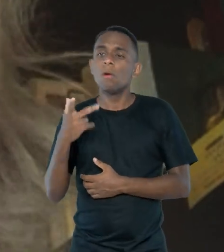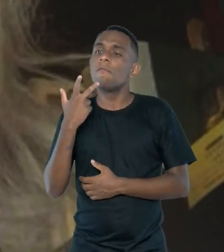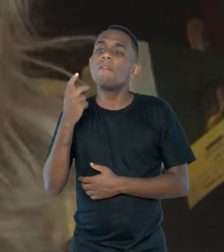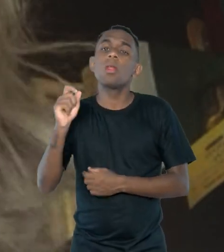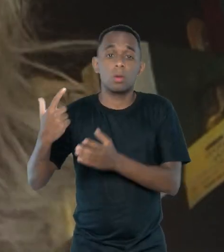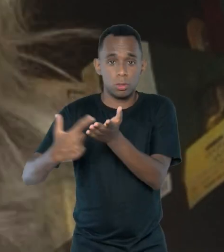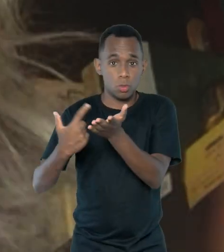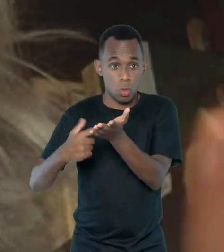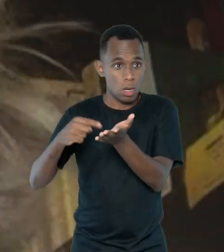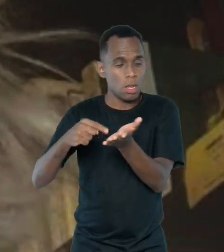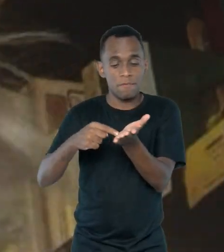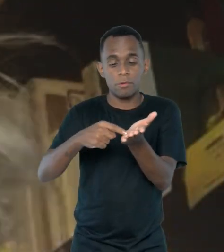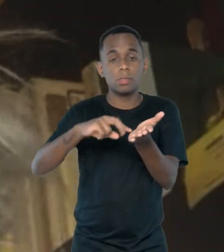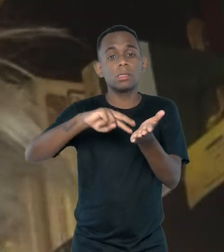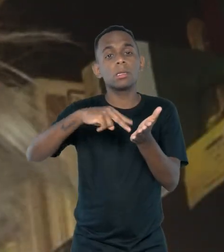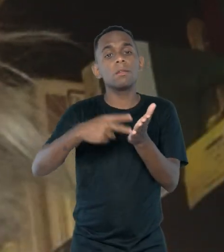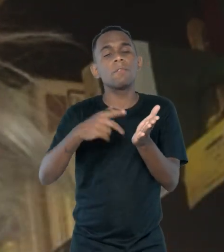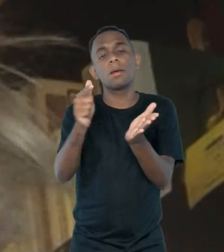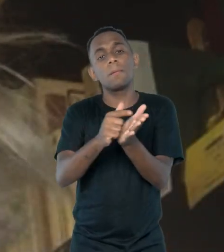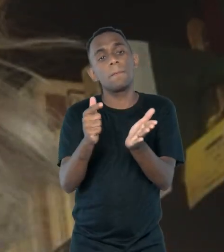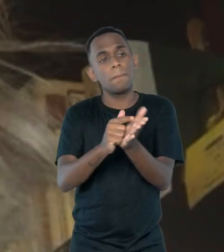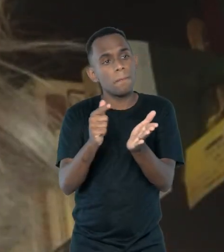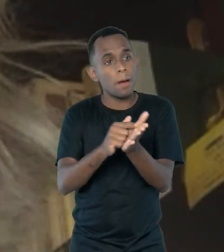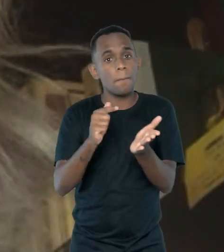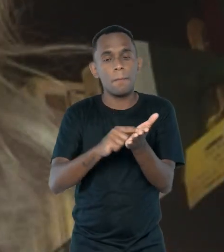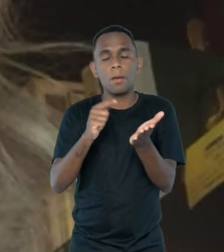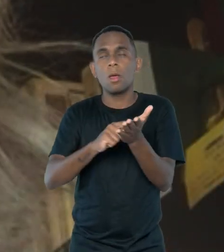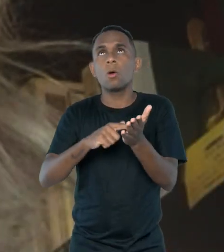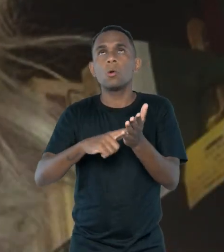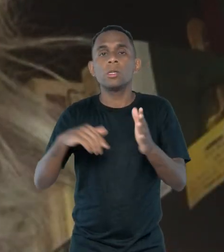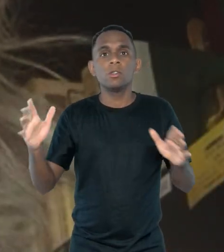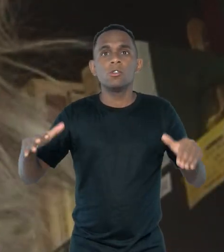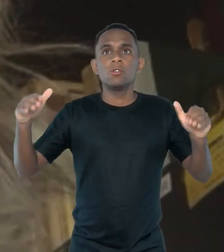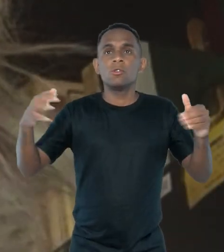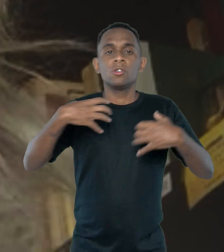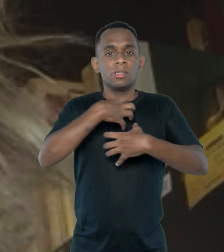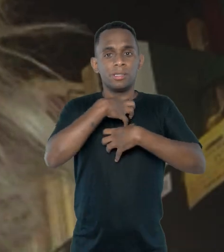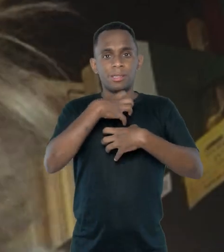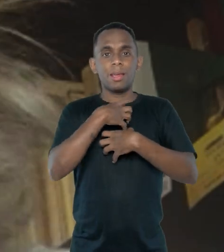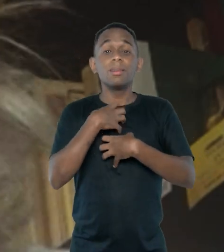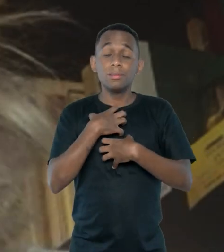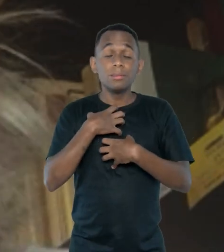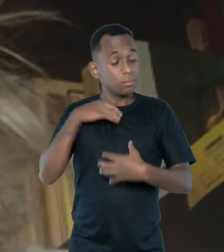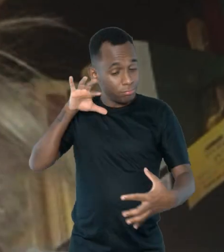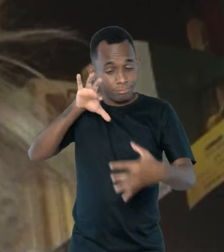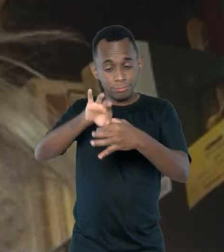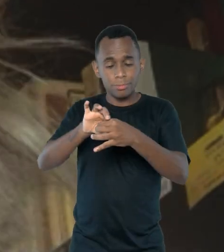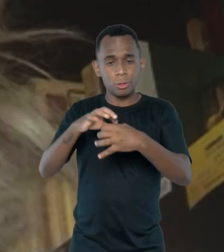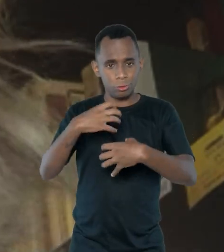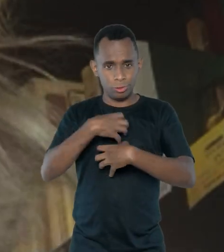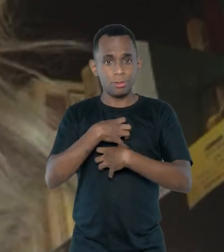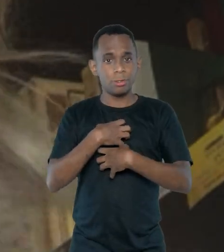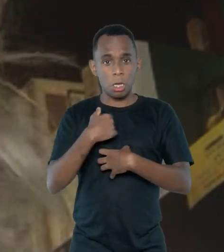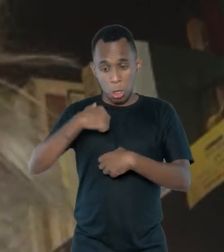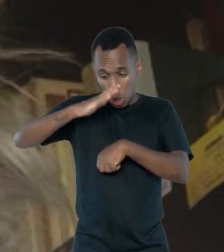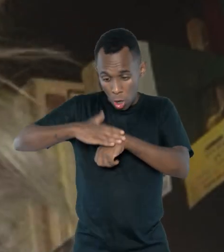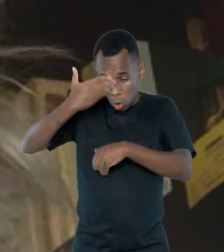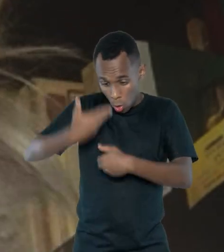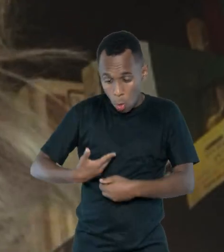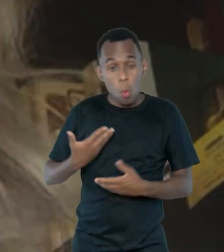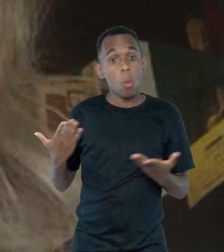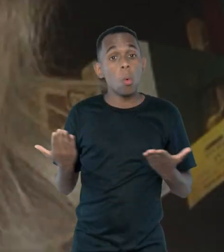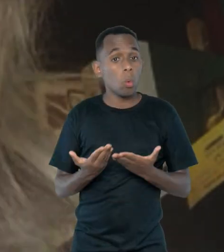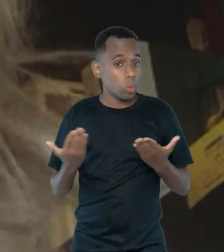dele, livros são asas de papel, realmente faz a gente voar. Então, isso me constituiu. E quem eu sou